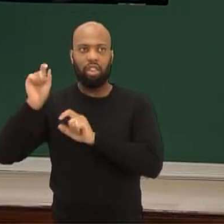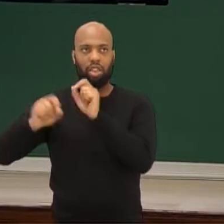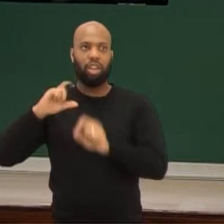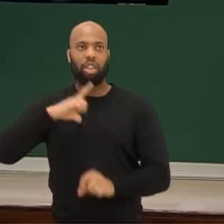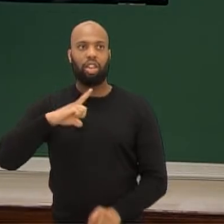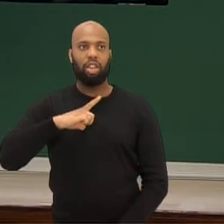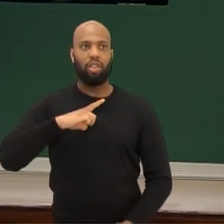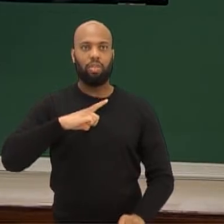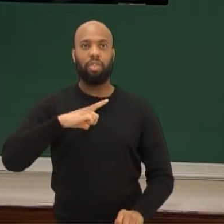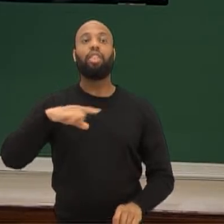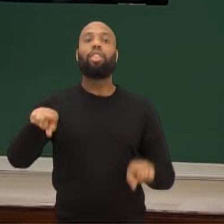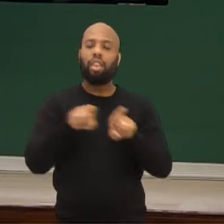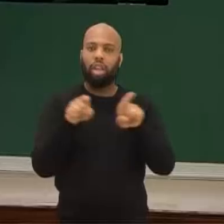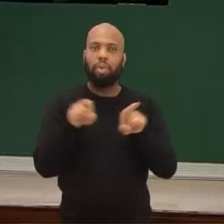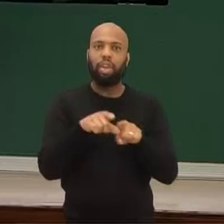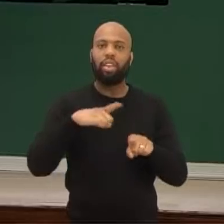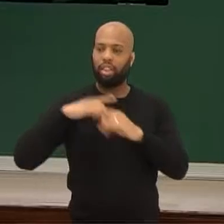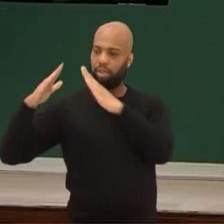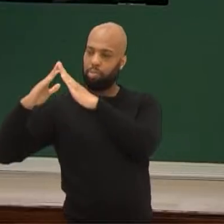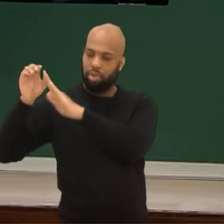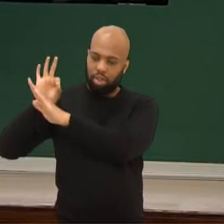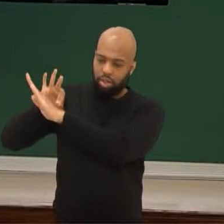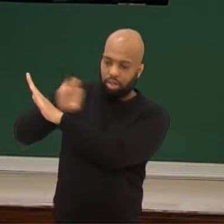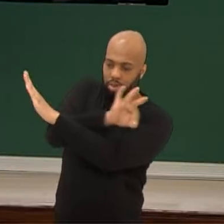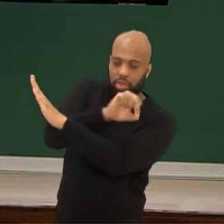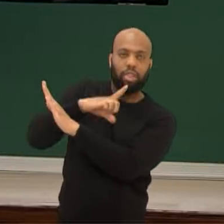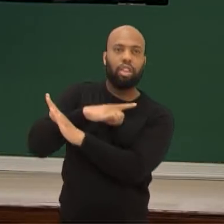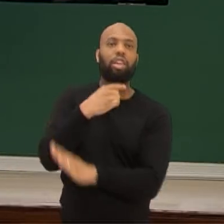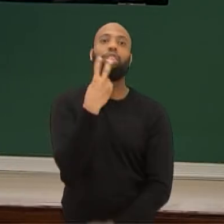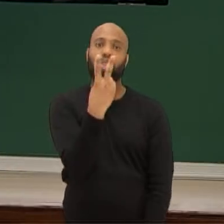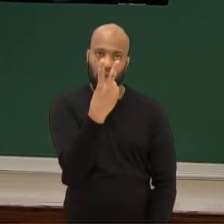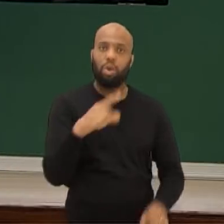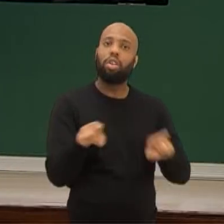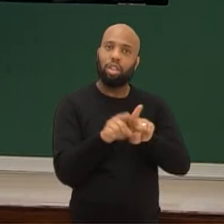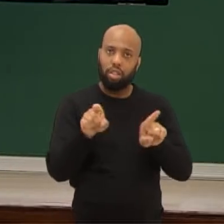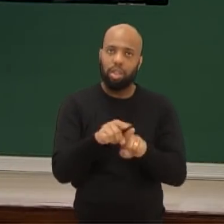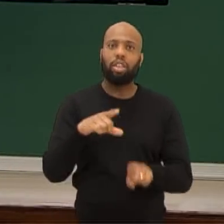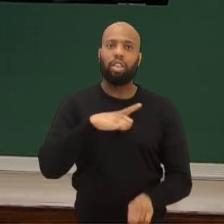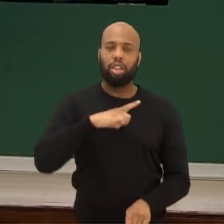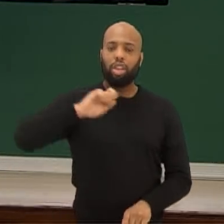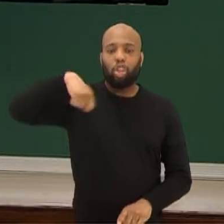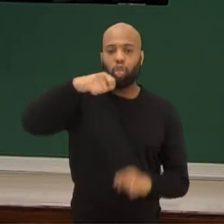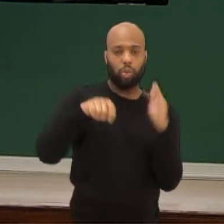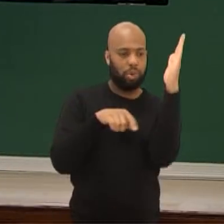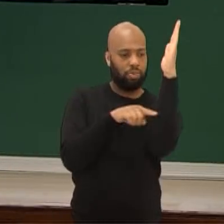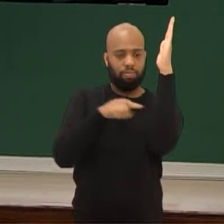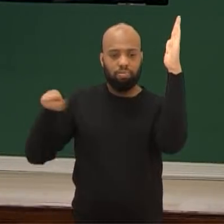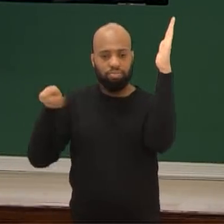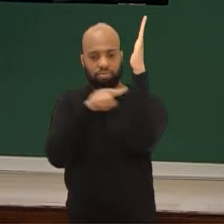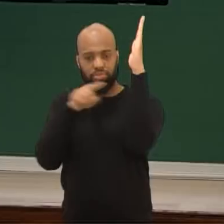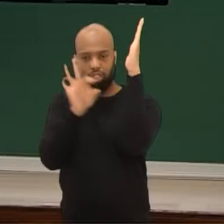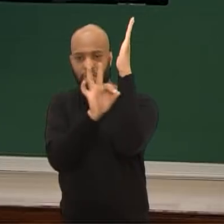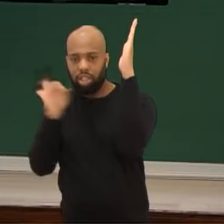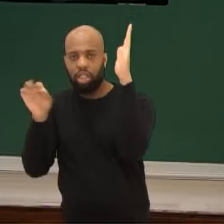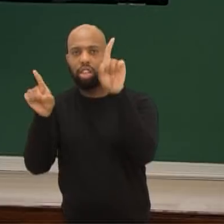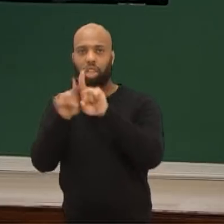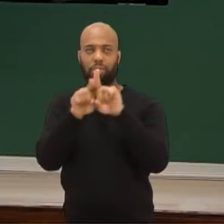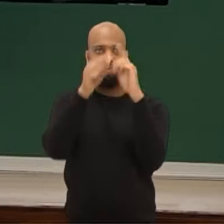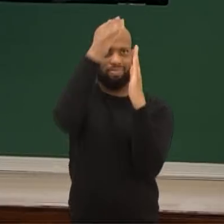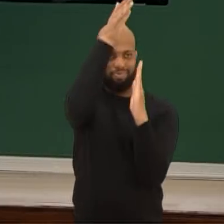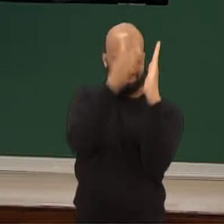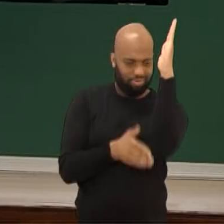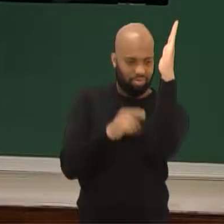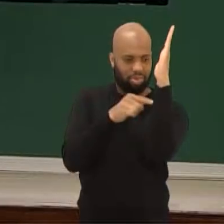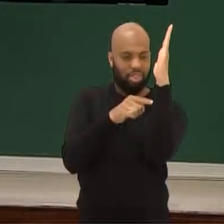ele tem também 1 e 2 quadradinhos em relação ao eixo Y, que está na cor vermelha. E